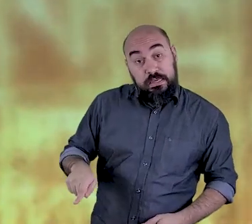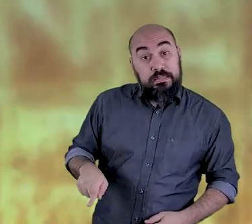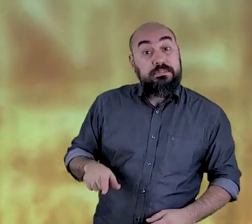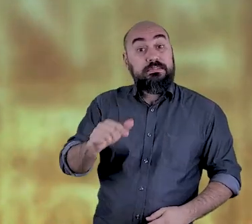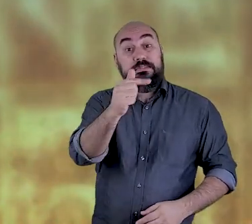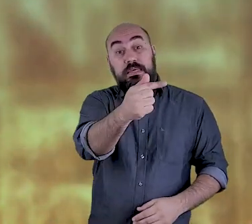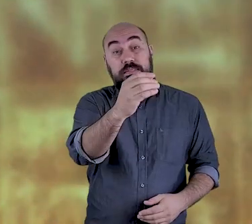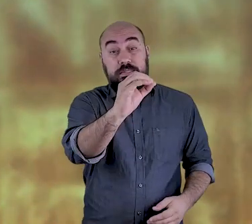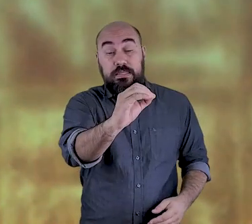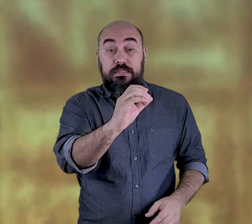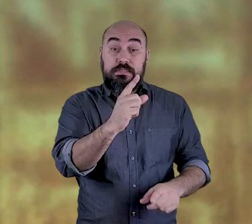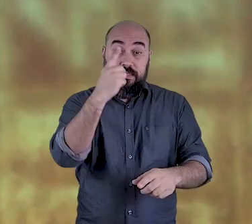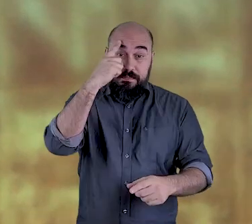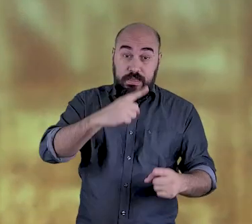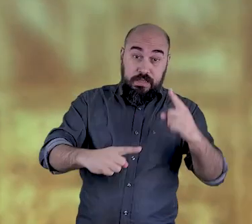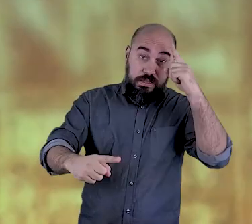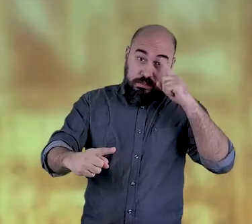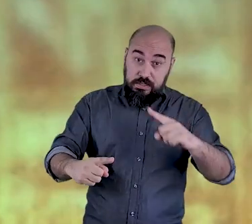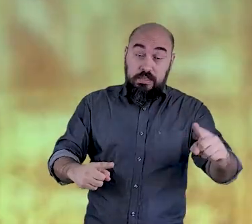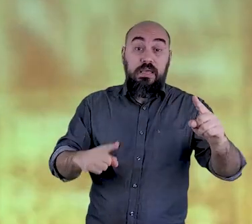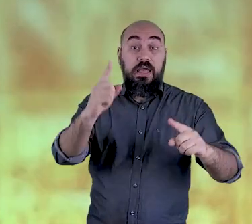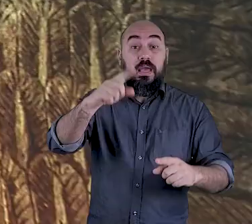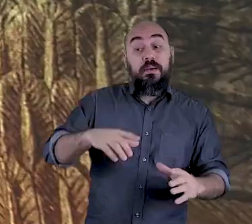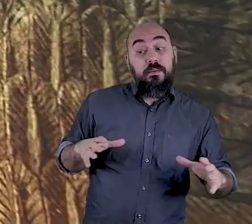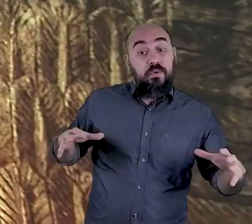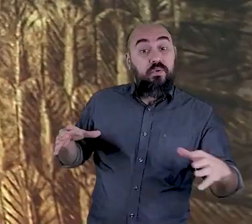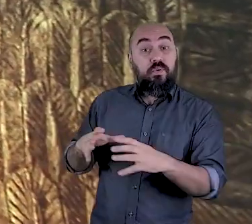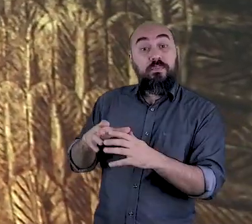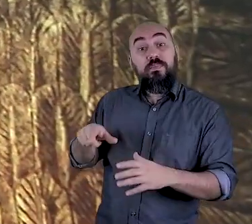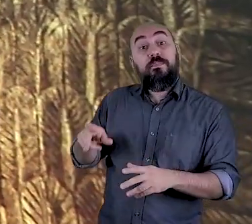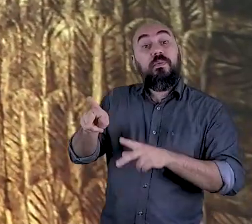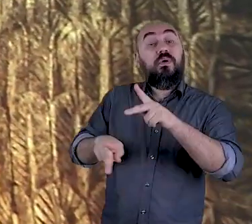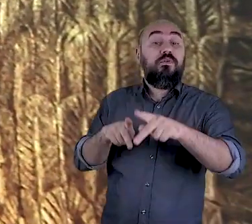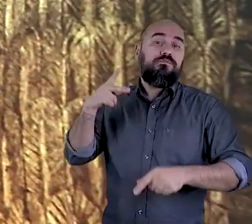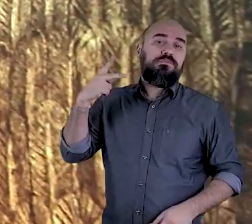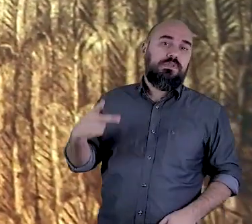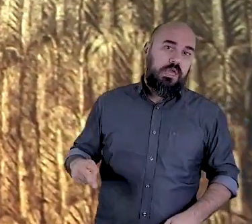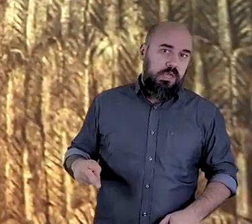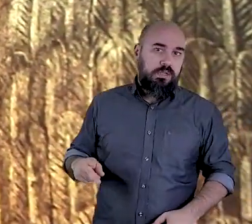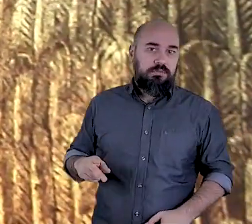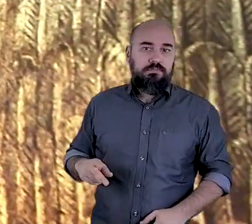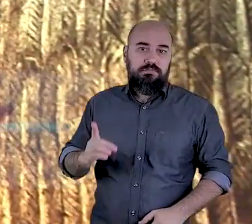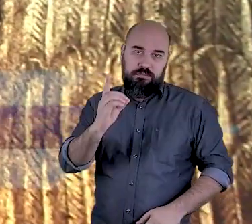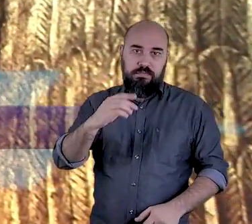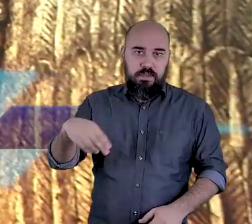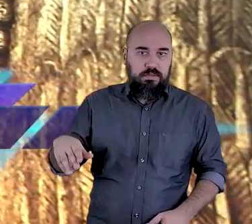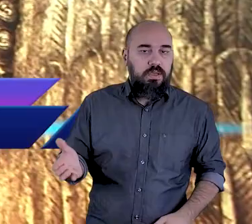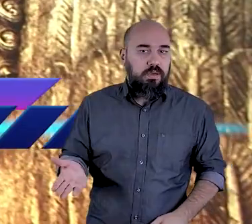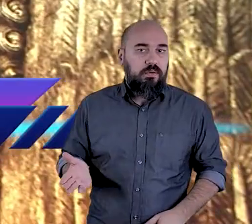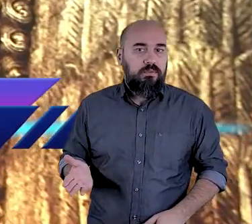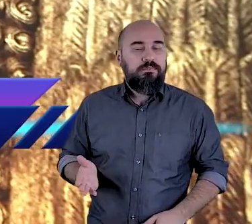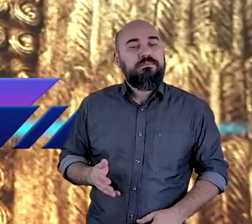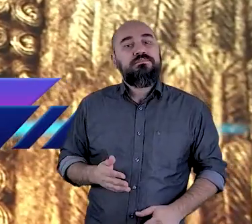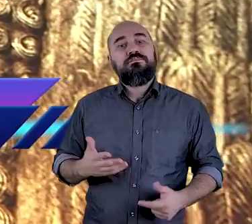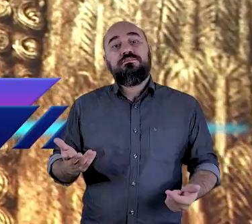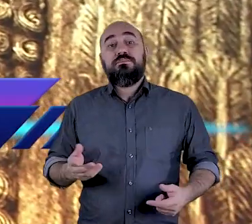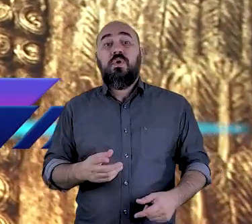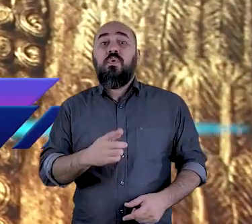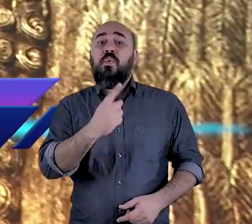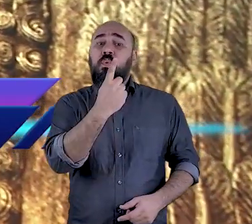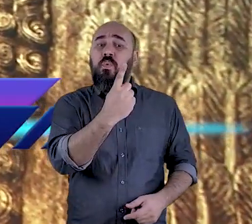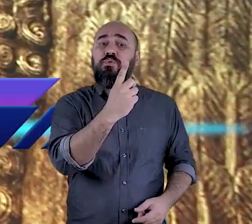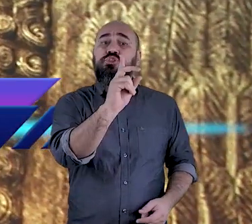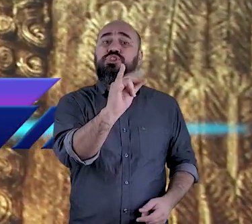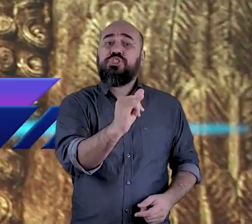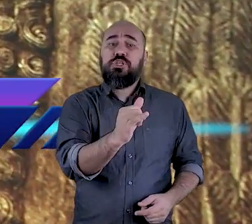sobre o povo de Daniel nas profecias bíblicas um dia Profético é igual a um ano